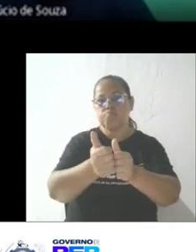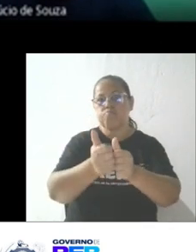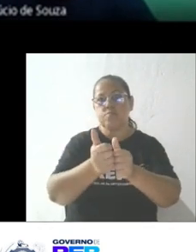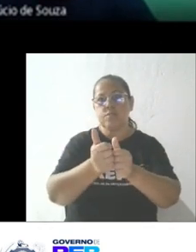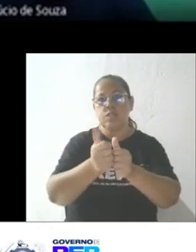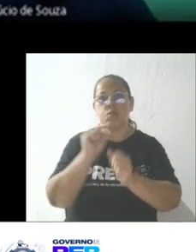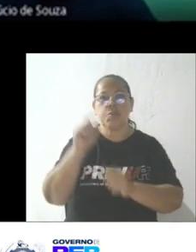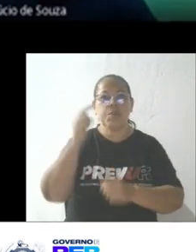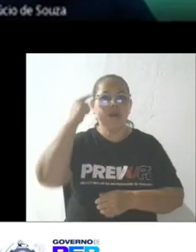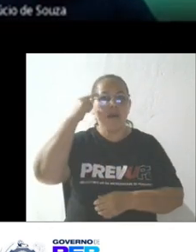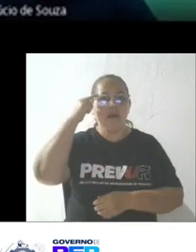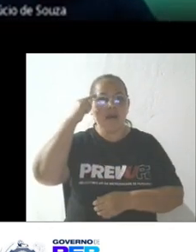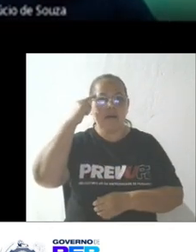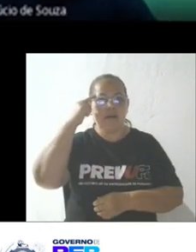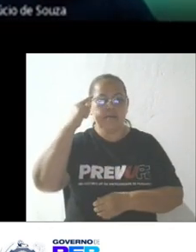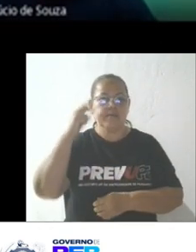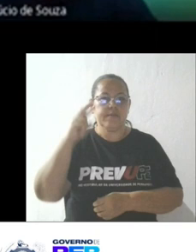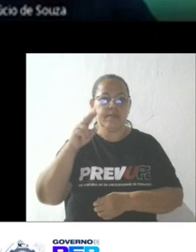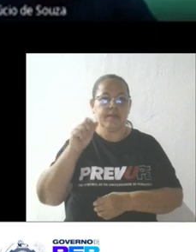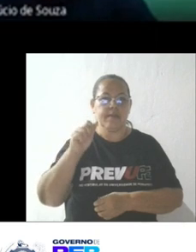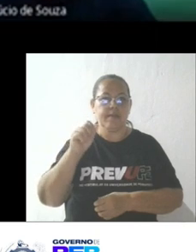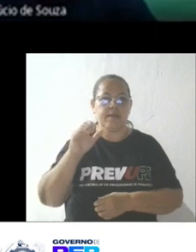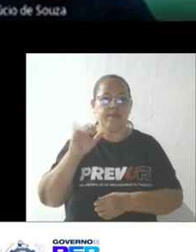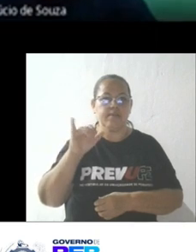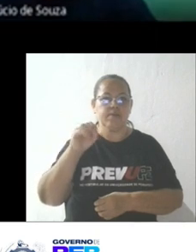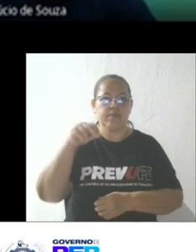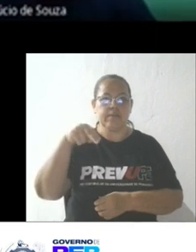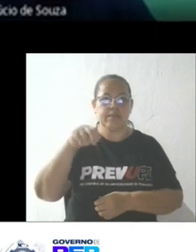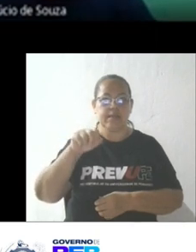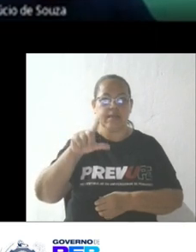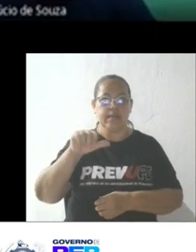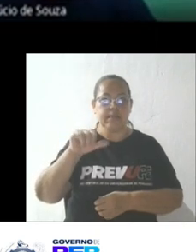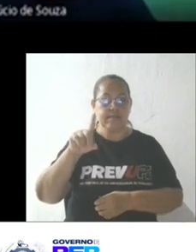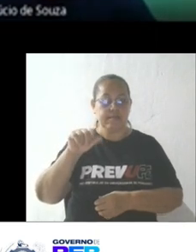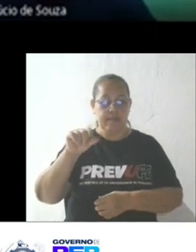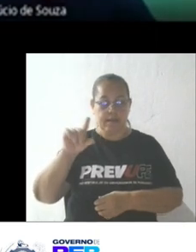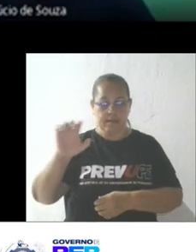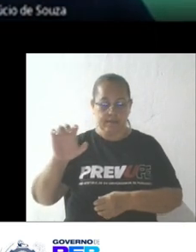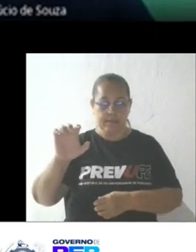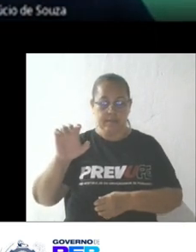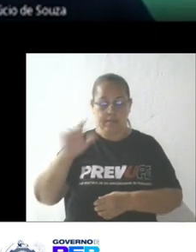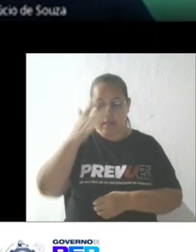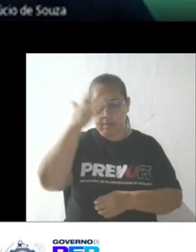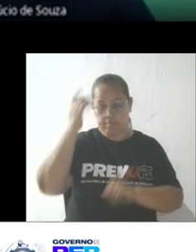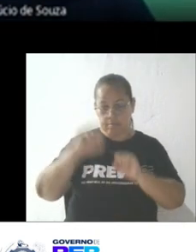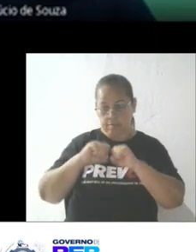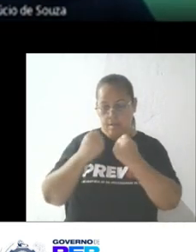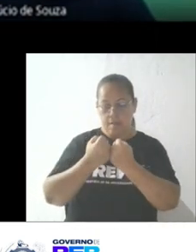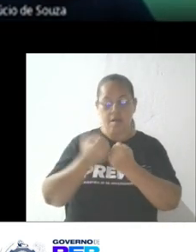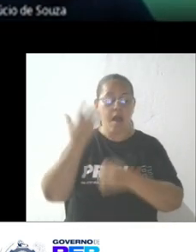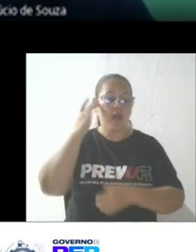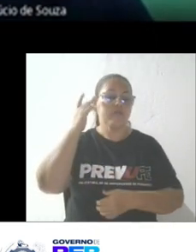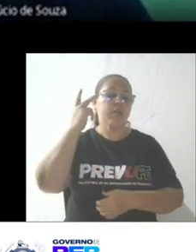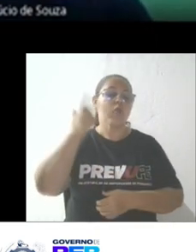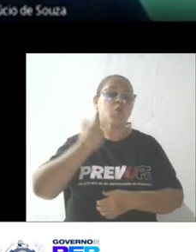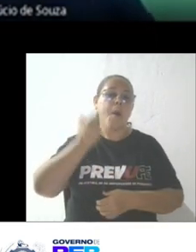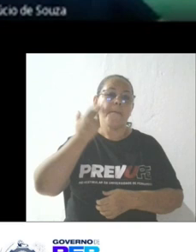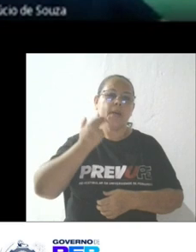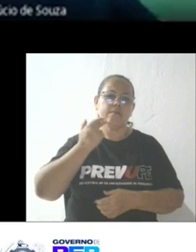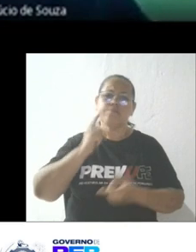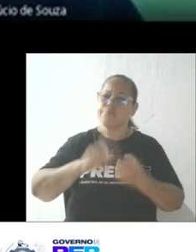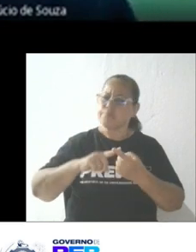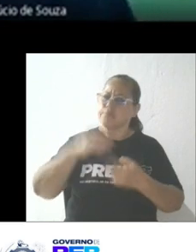no que é considerado pela sociedade como normal também está correto né